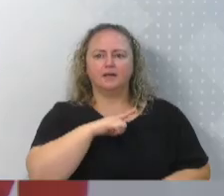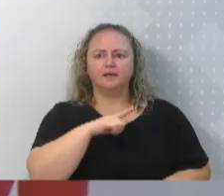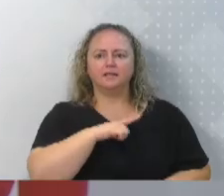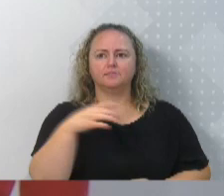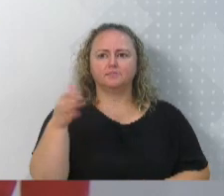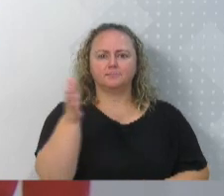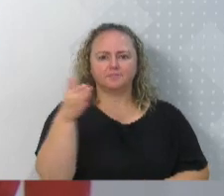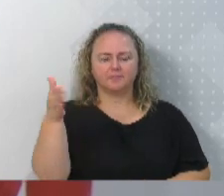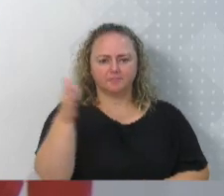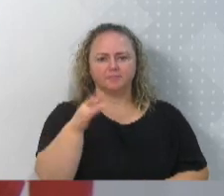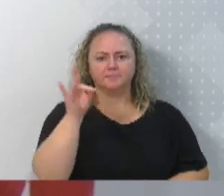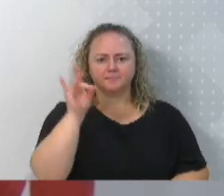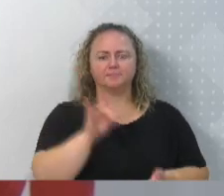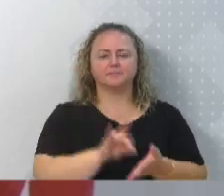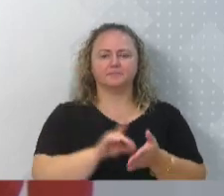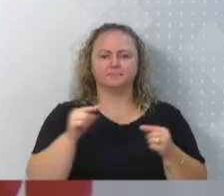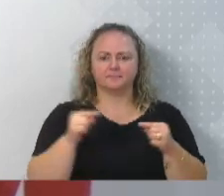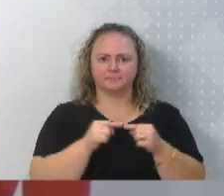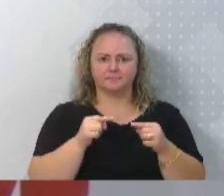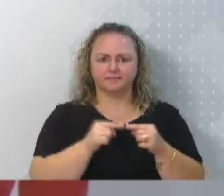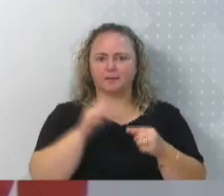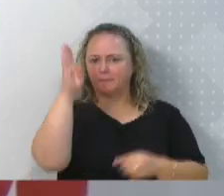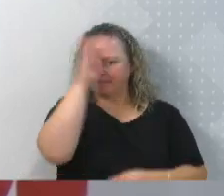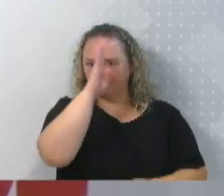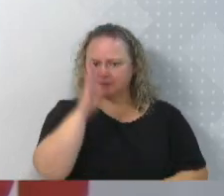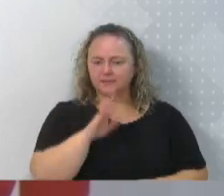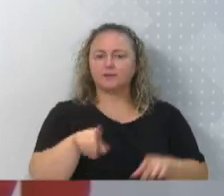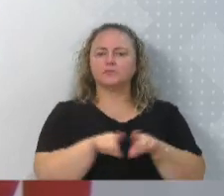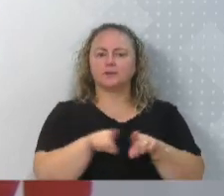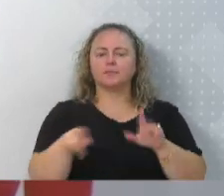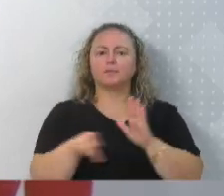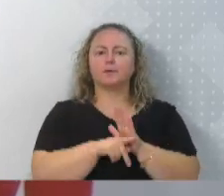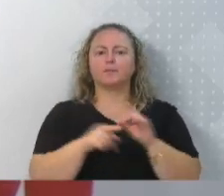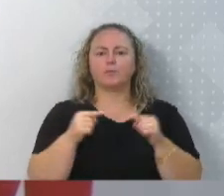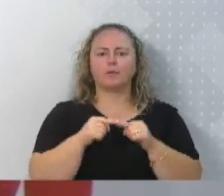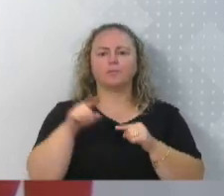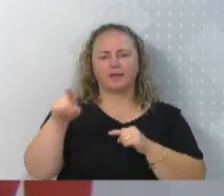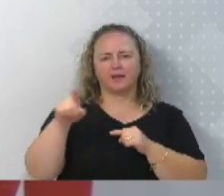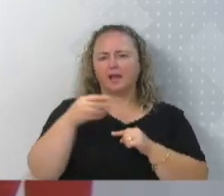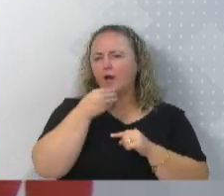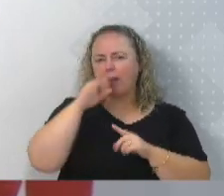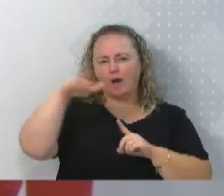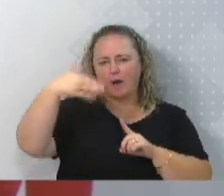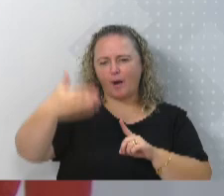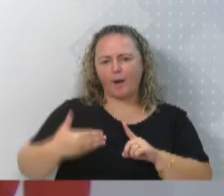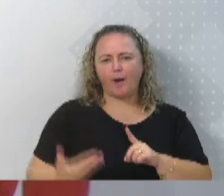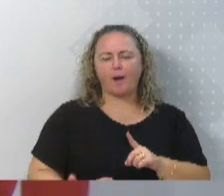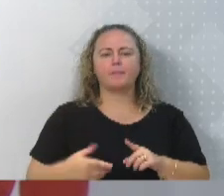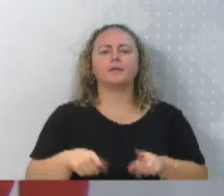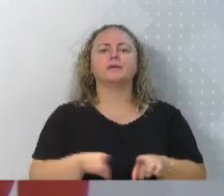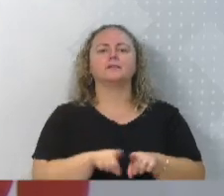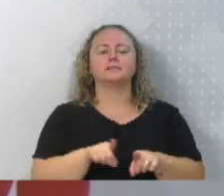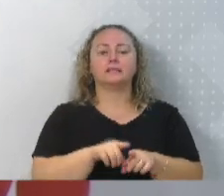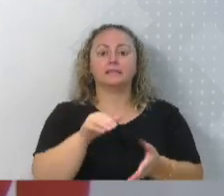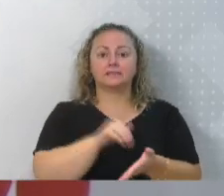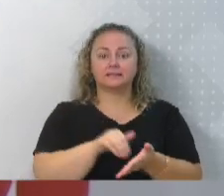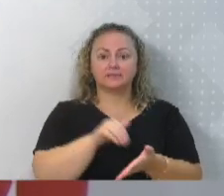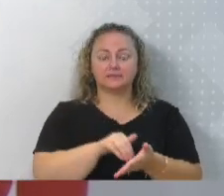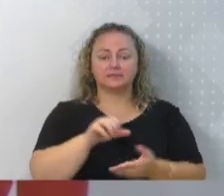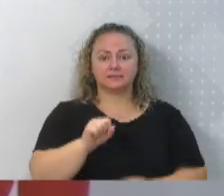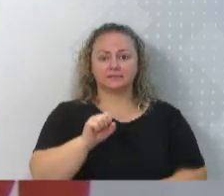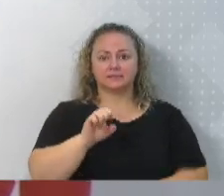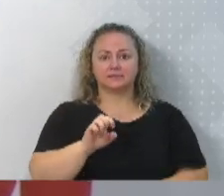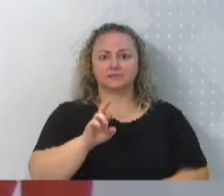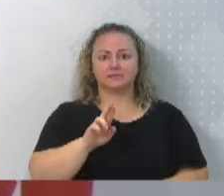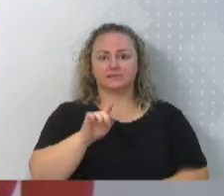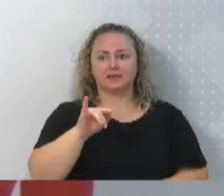do expedicionário do execução do hino brasileiro também né e o primeiro secretário ali o Sérgio camprega que fez a leitura da Ordem do dia